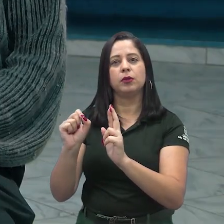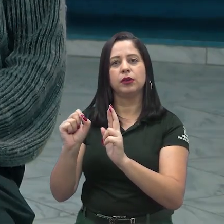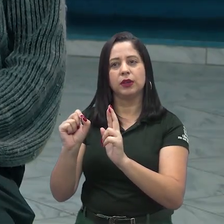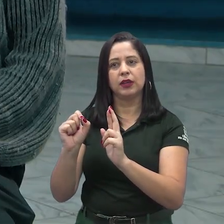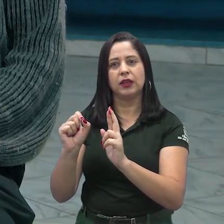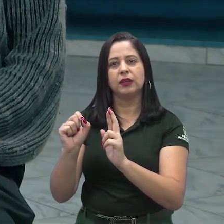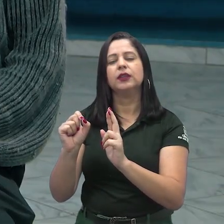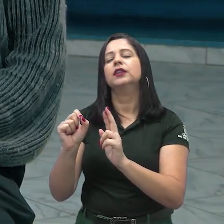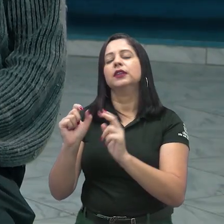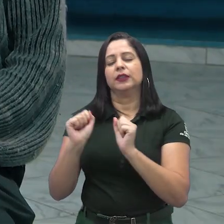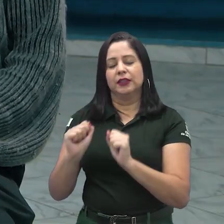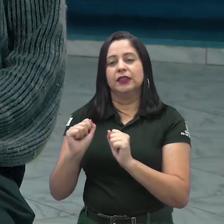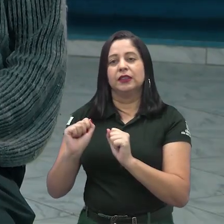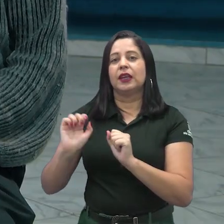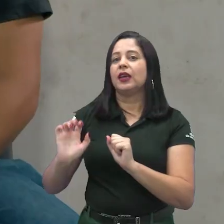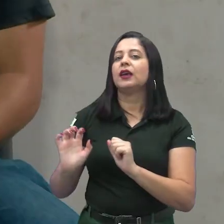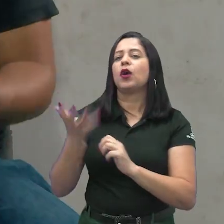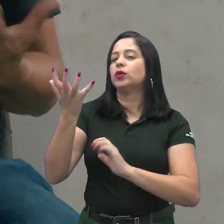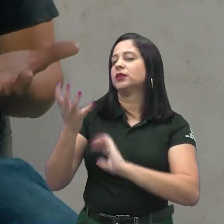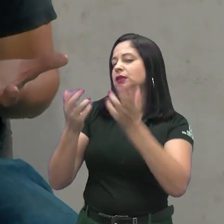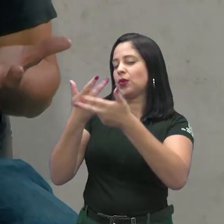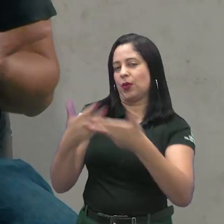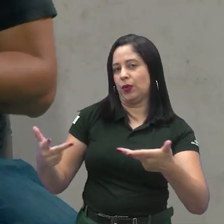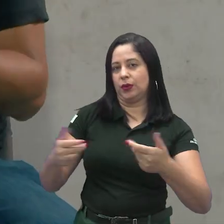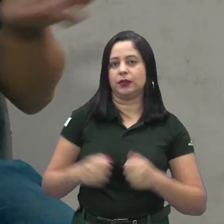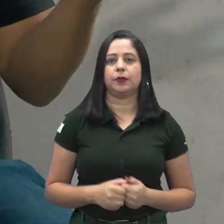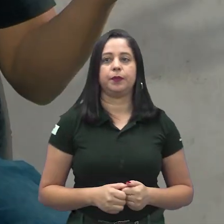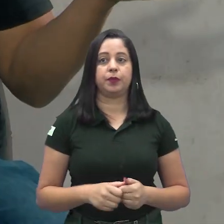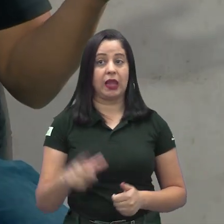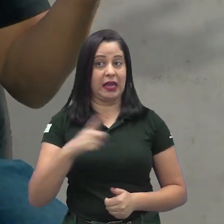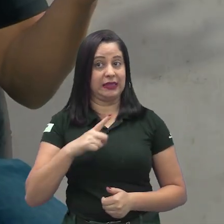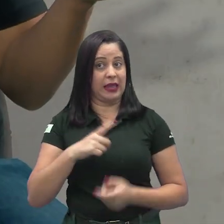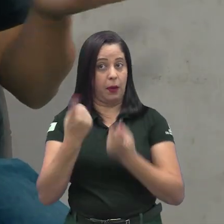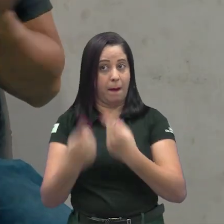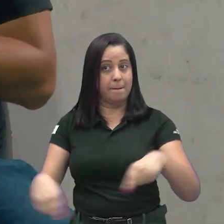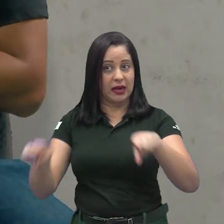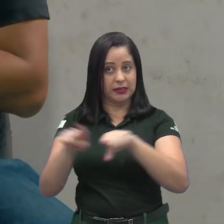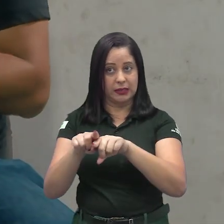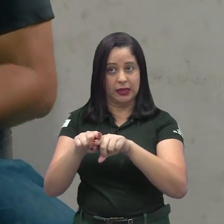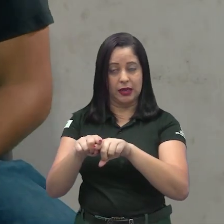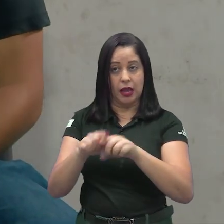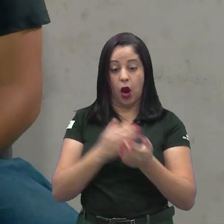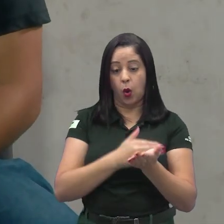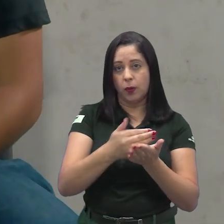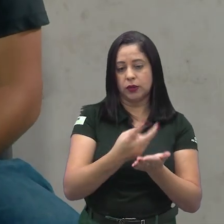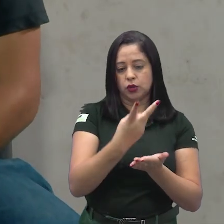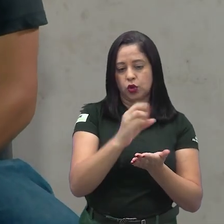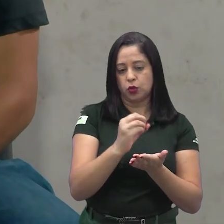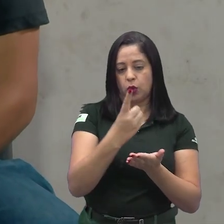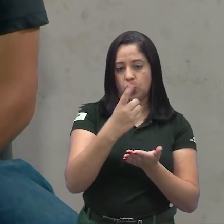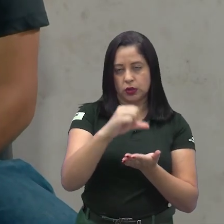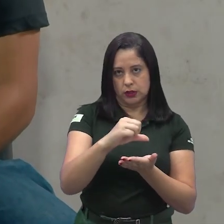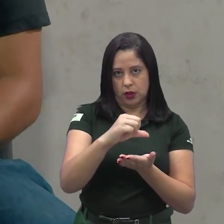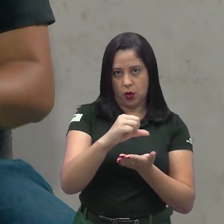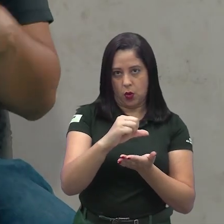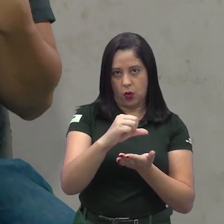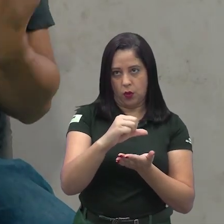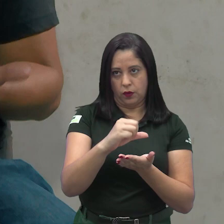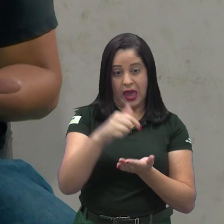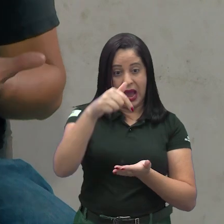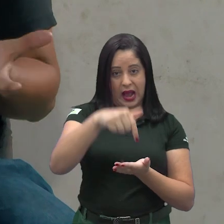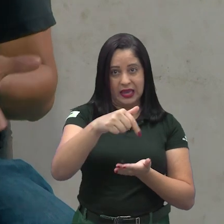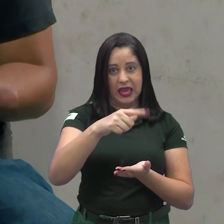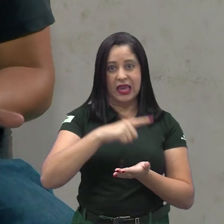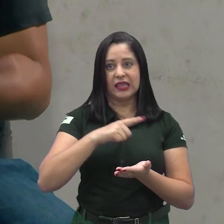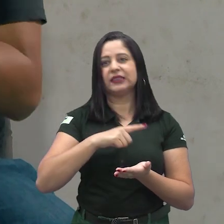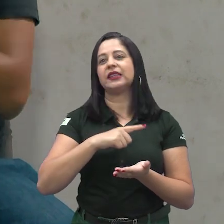há muitos e muitos anos, né? A gente tem uma parceria que começou em 2019, Em 2019 a gente fez uma festa aqui chamada